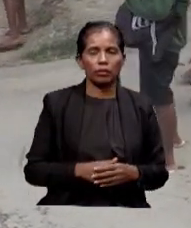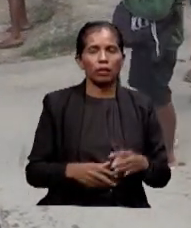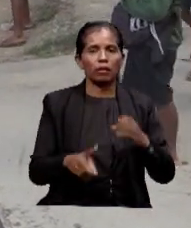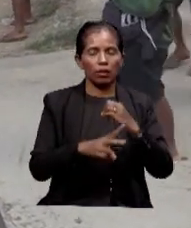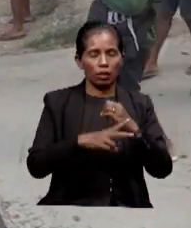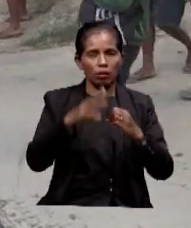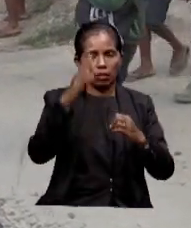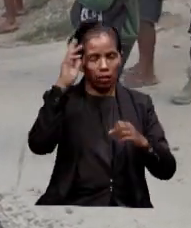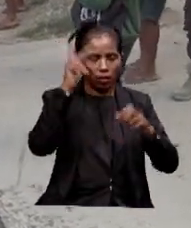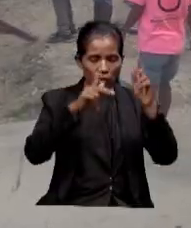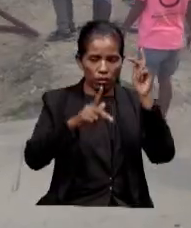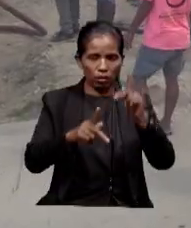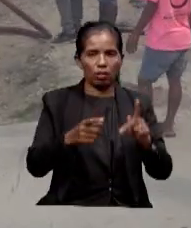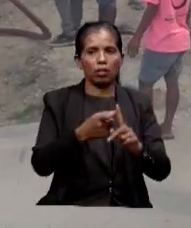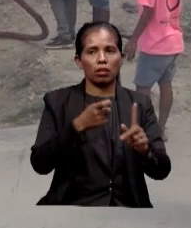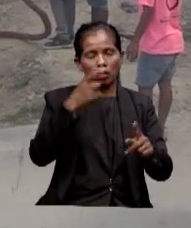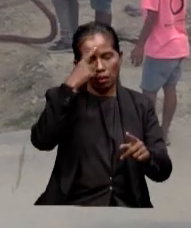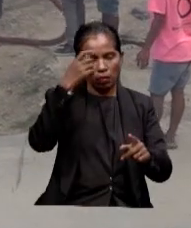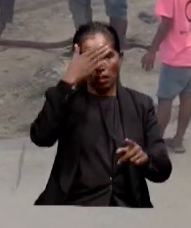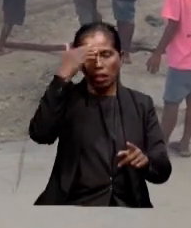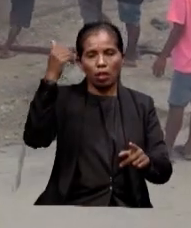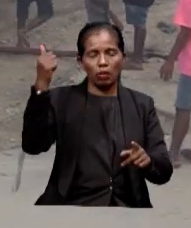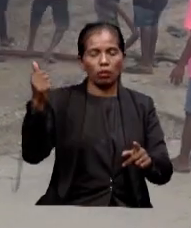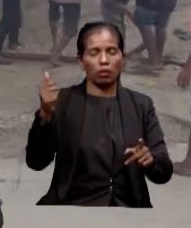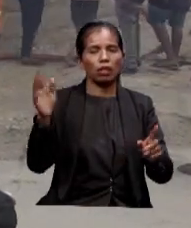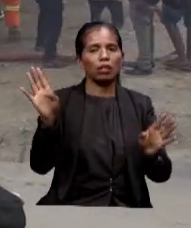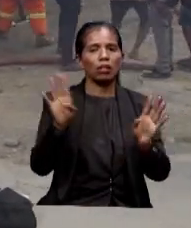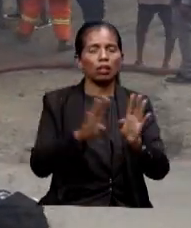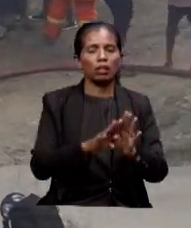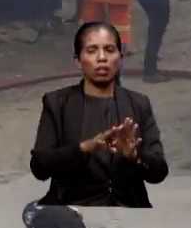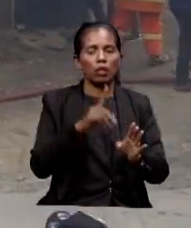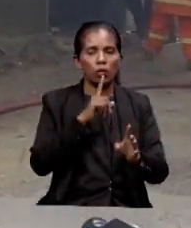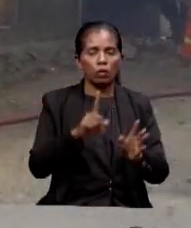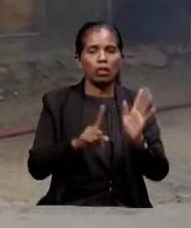reconhece causa o incêndio né, tamba a lua hamate lilin e oratório.